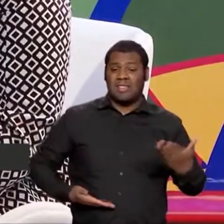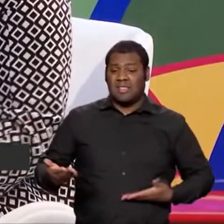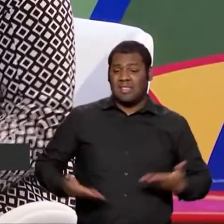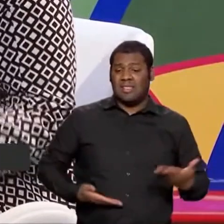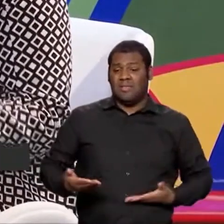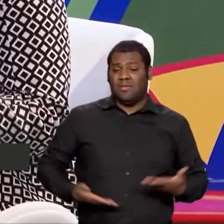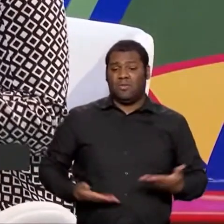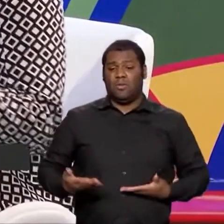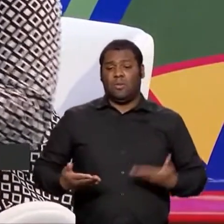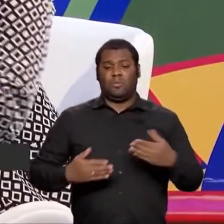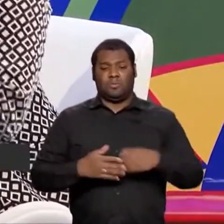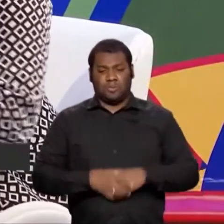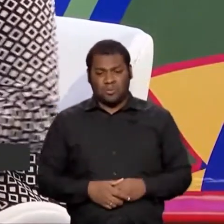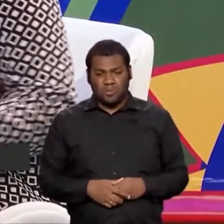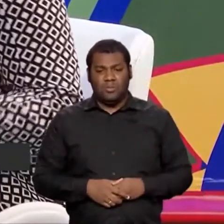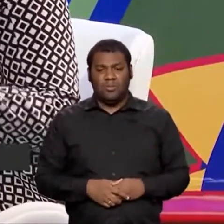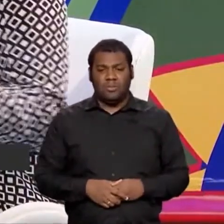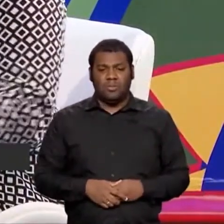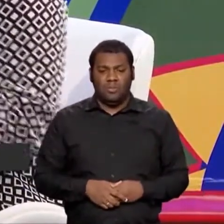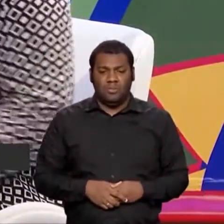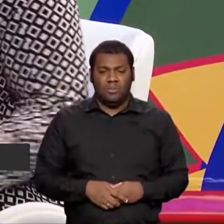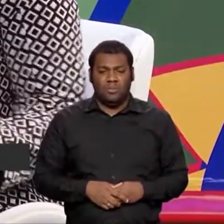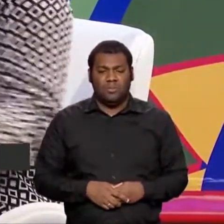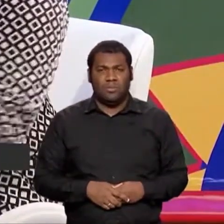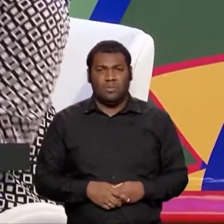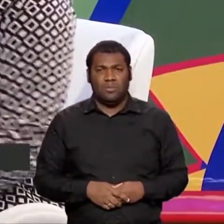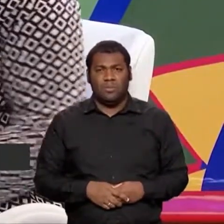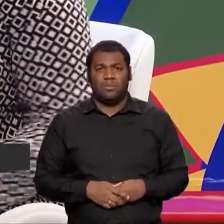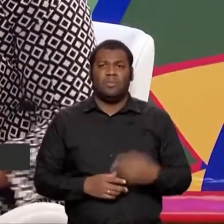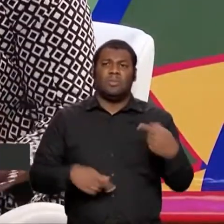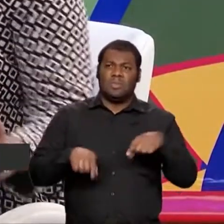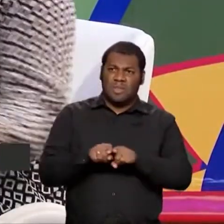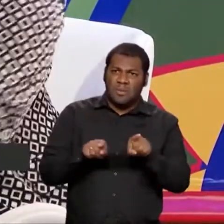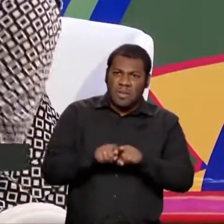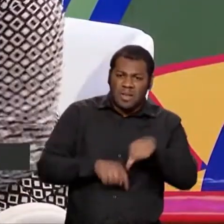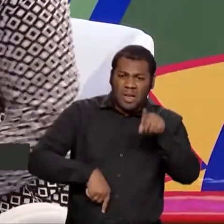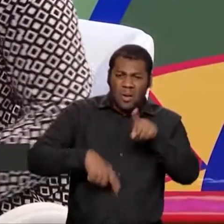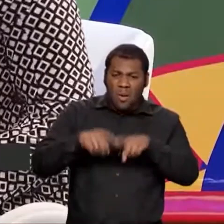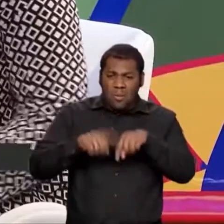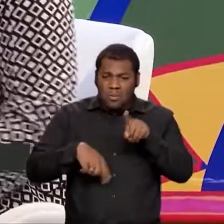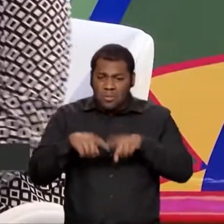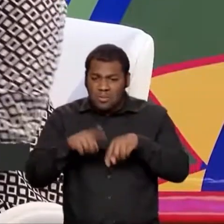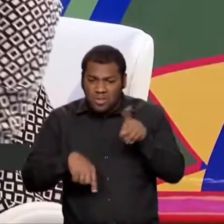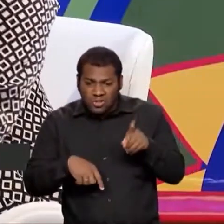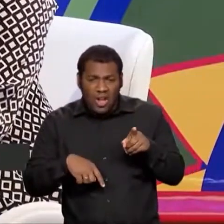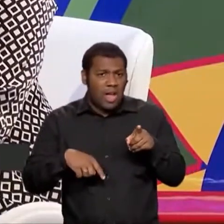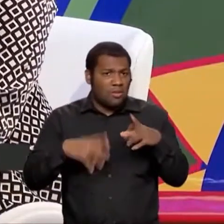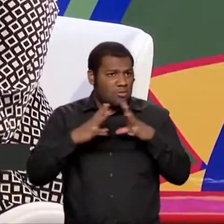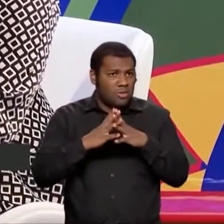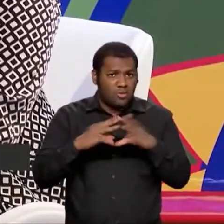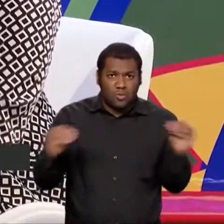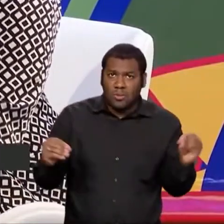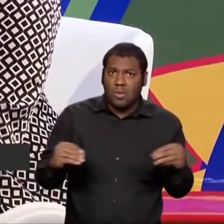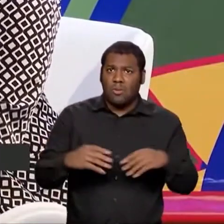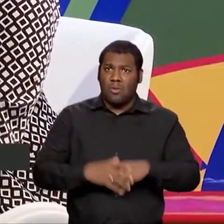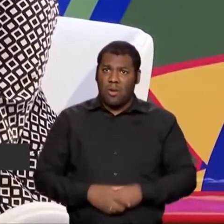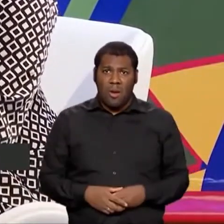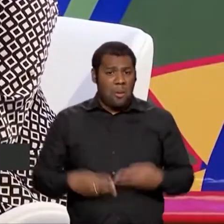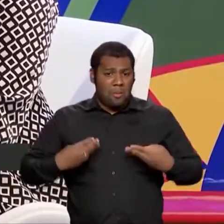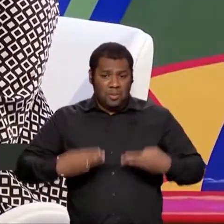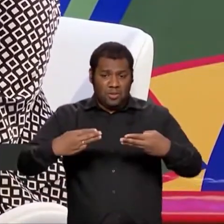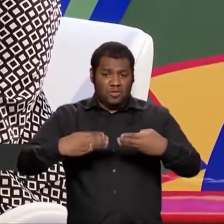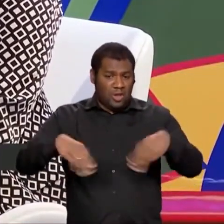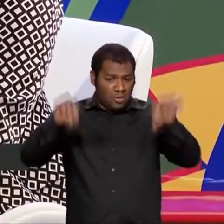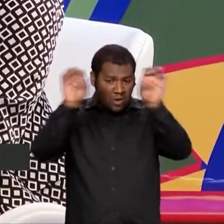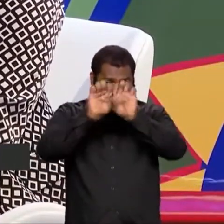até o mínimo de equipamentos, coisas sumidas, foi um verdadeiro desmonte que encontramos lá